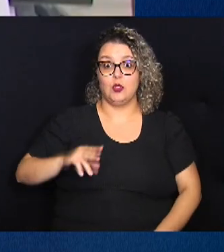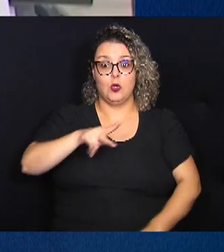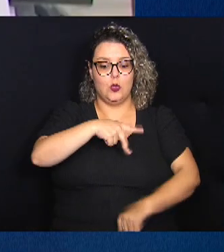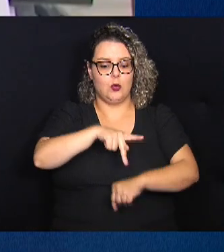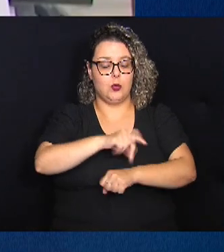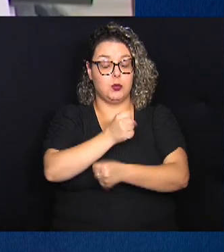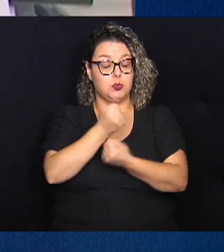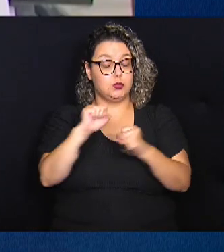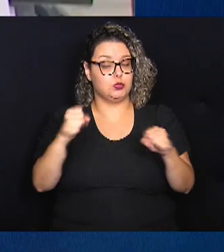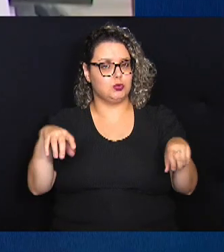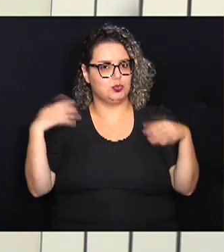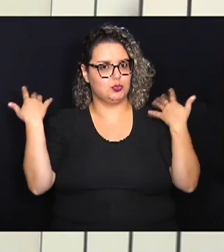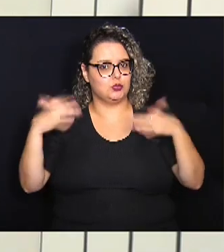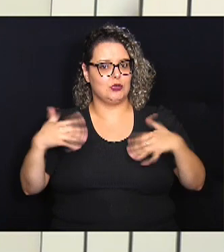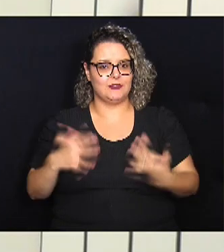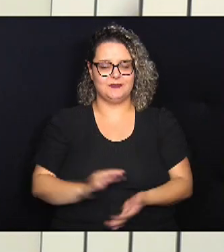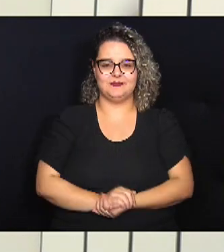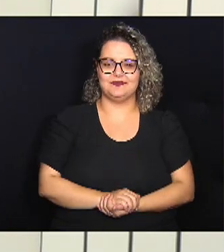gigantesco.